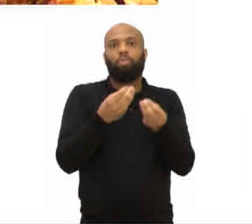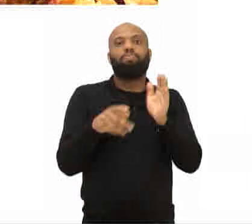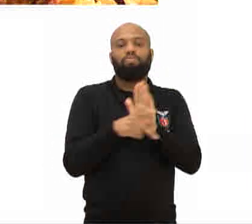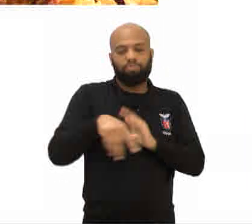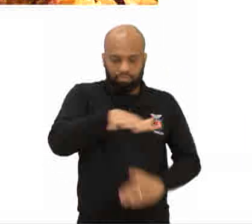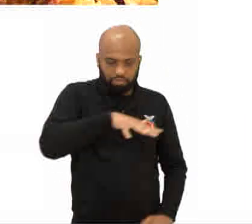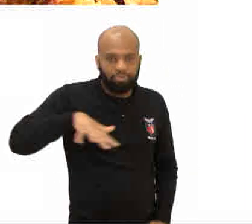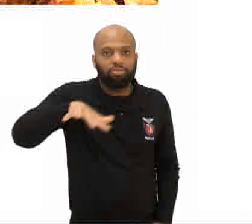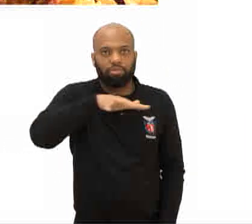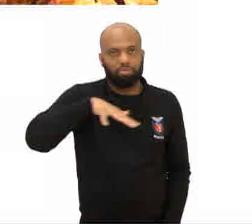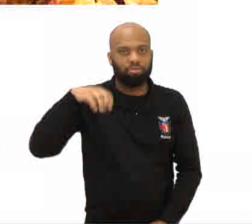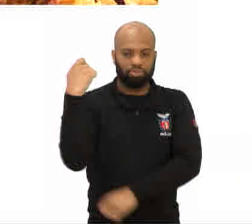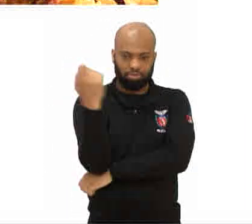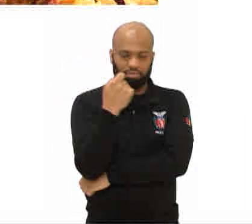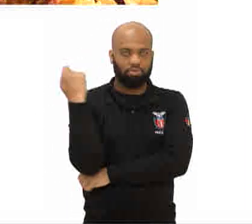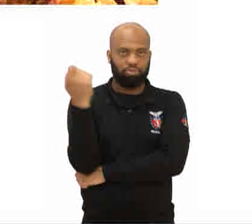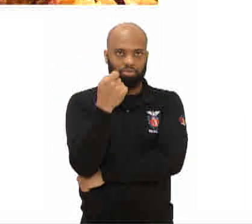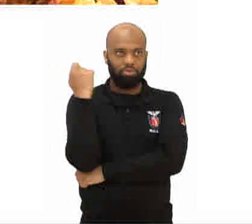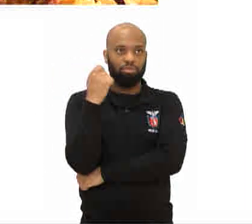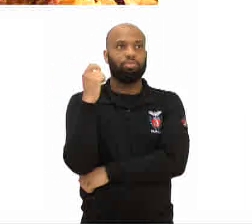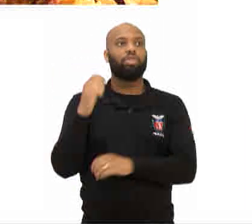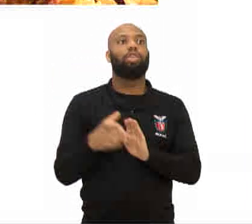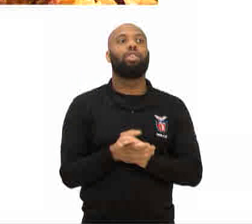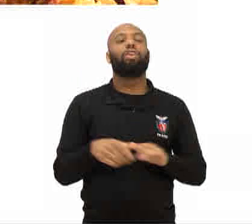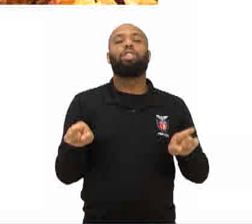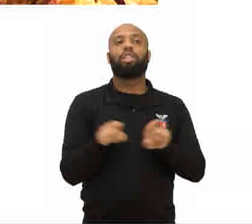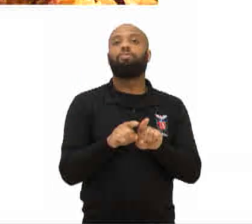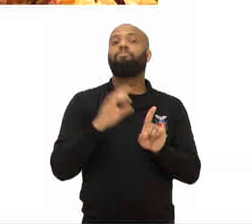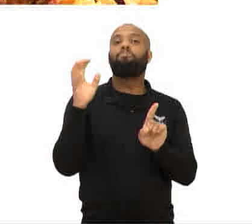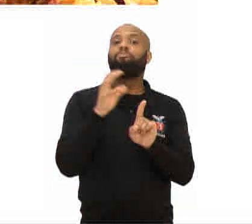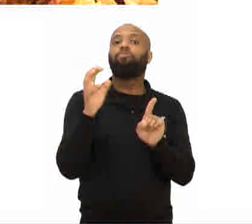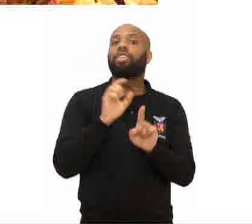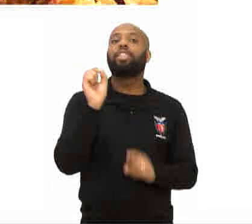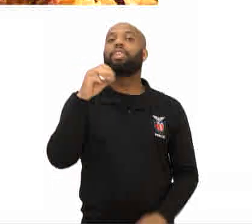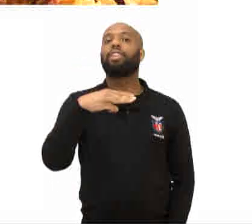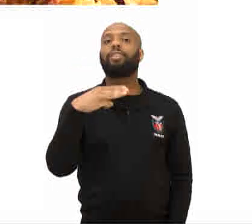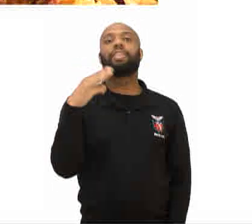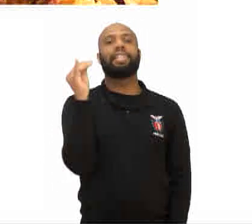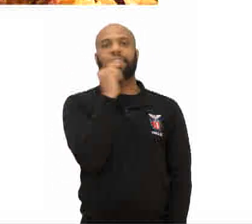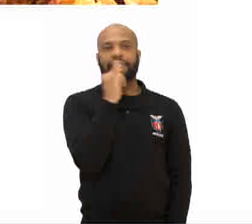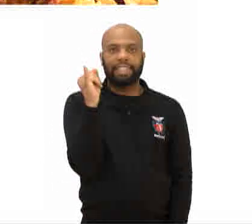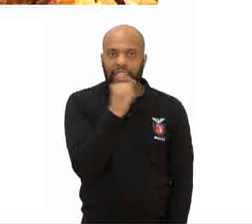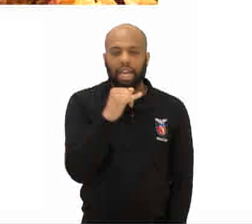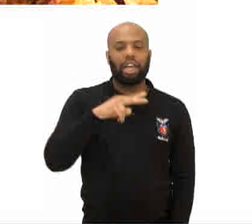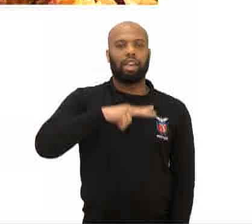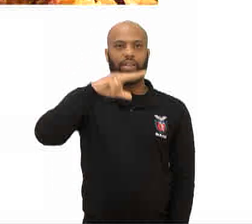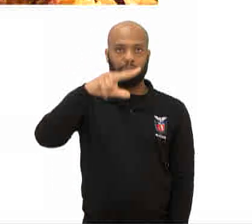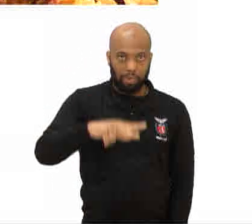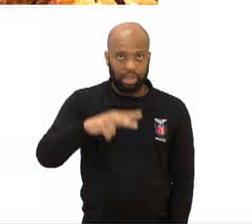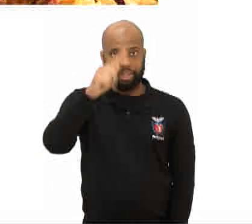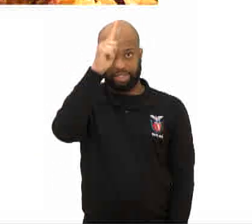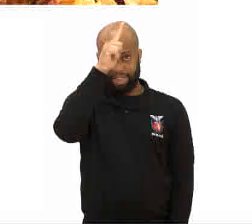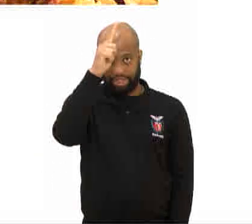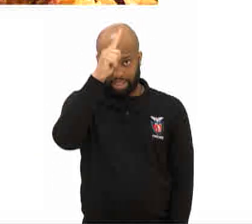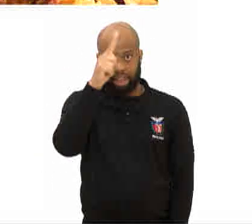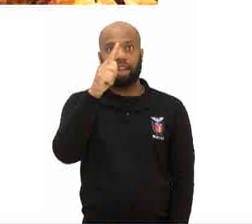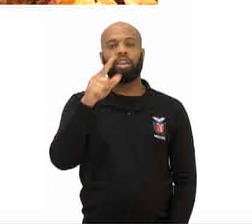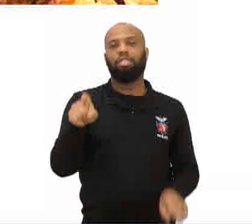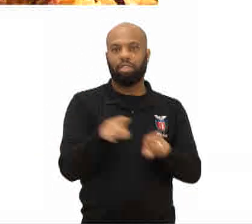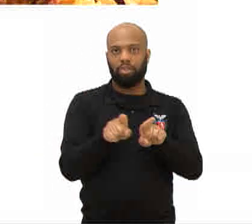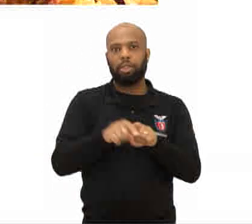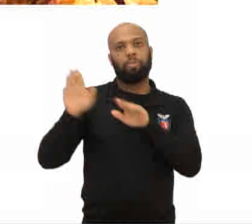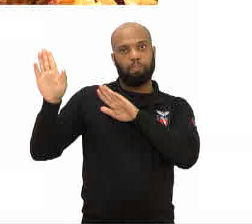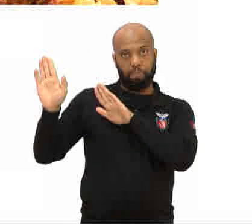própria região. São alguns pratos de influência de italianos, espanhóis, portugueses e alemães, e aí tem alguns